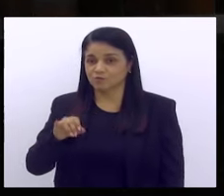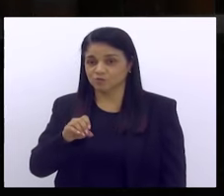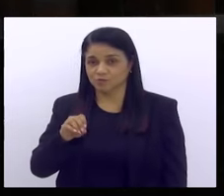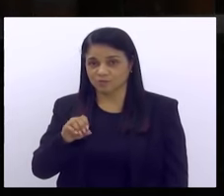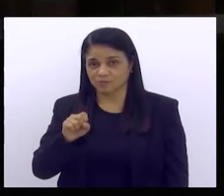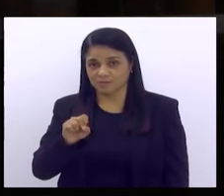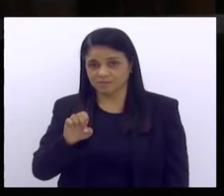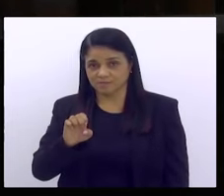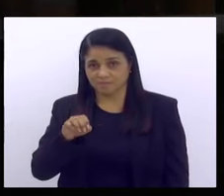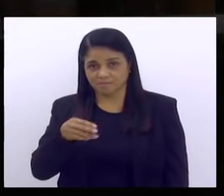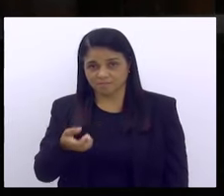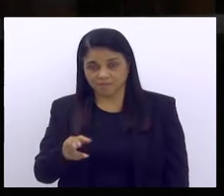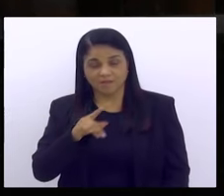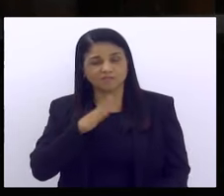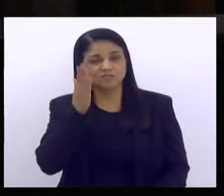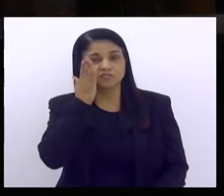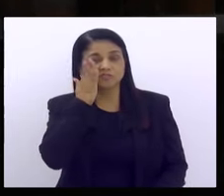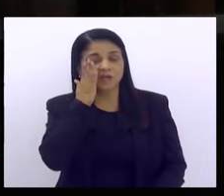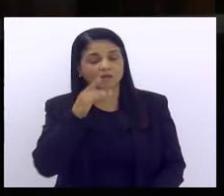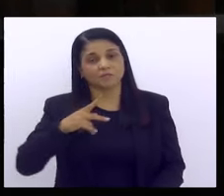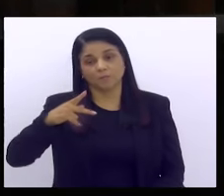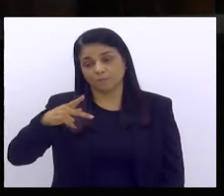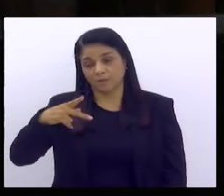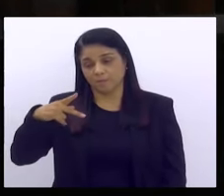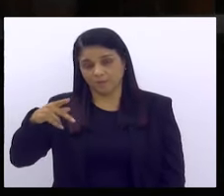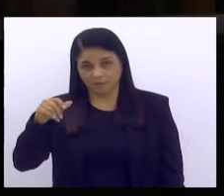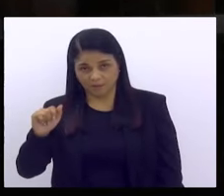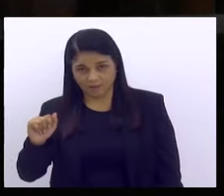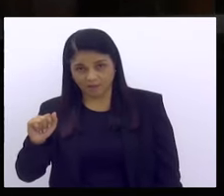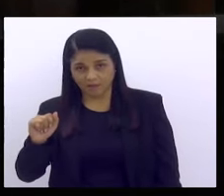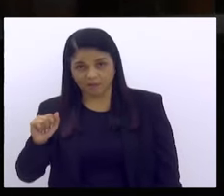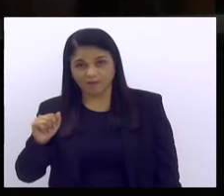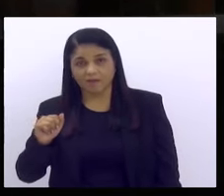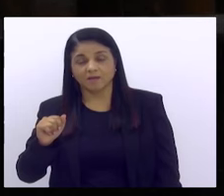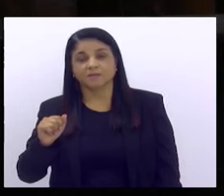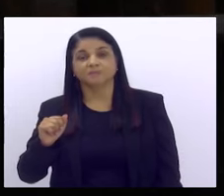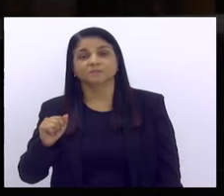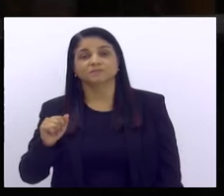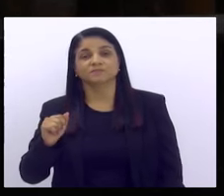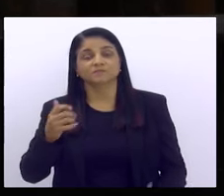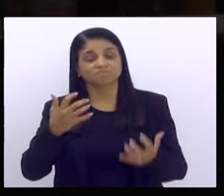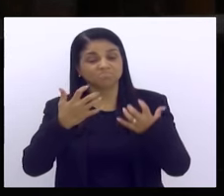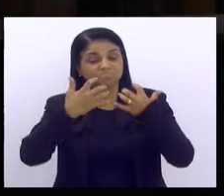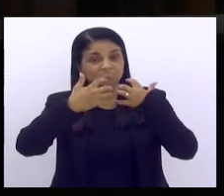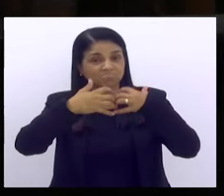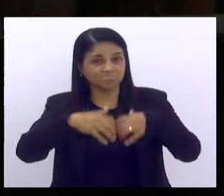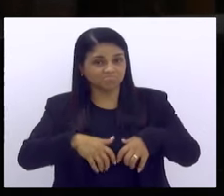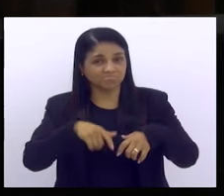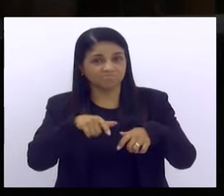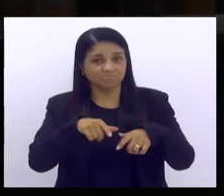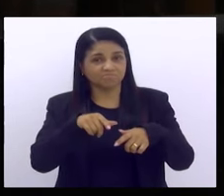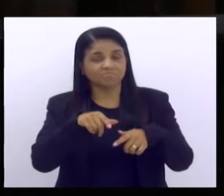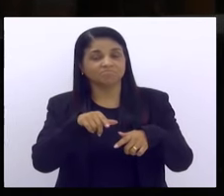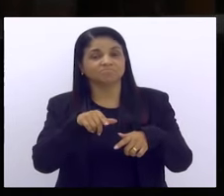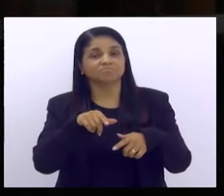previsto no PPA a instalação ou manutenção de